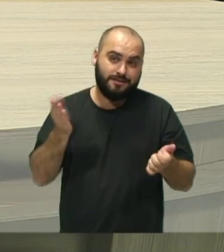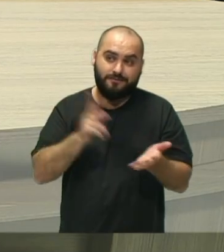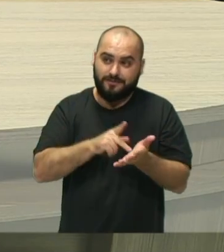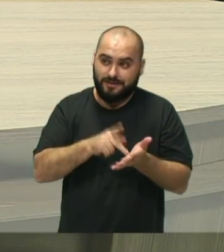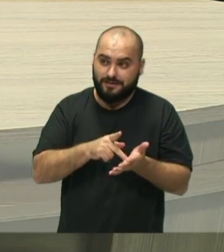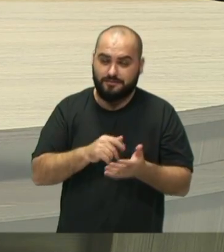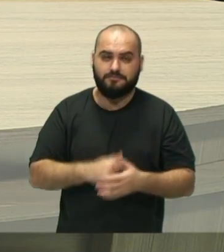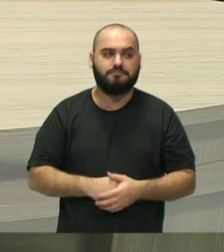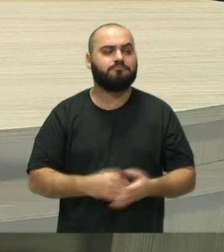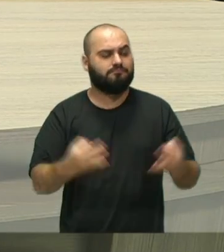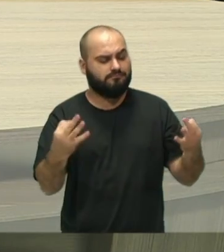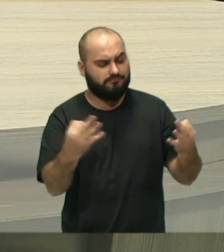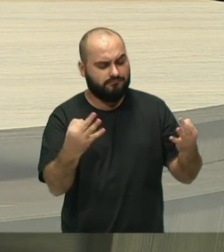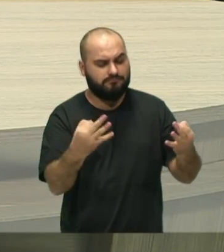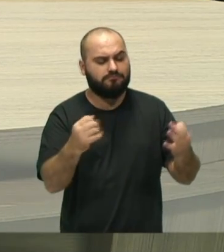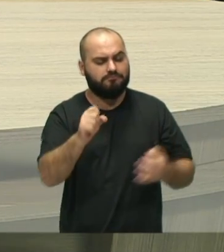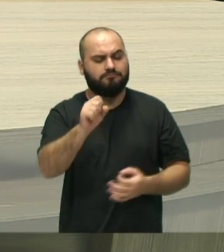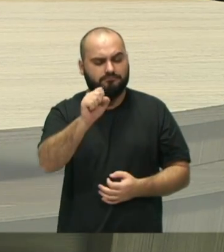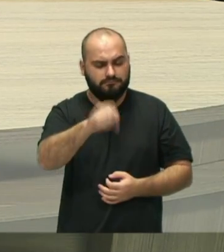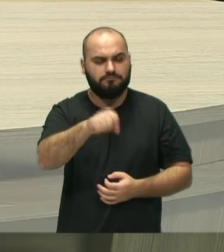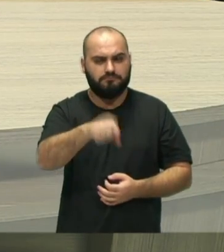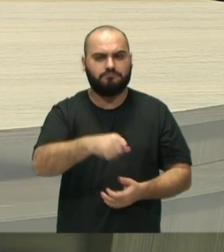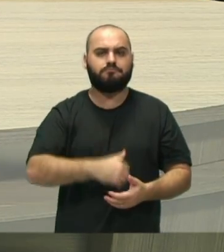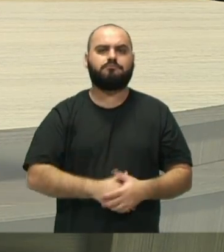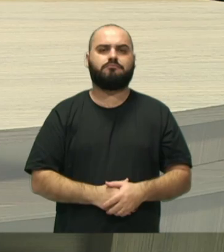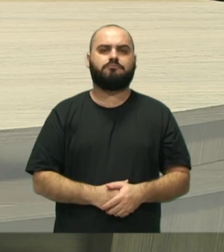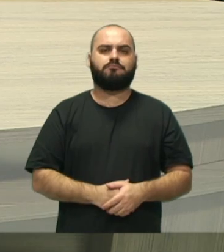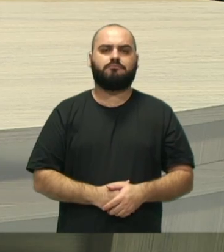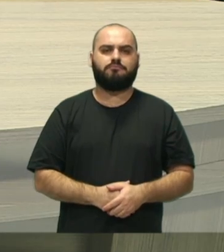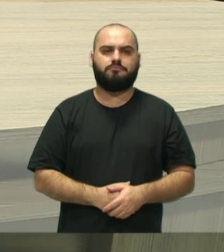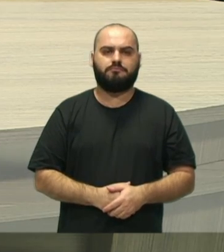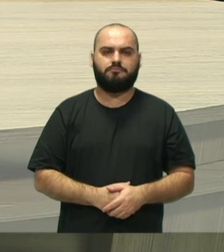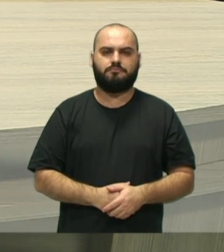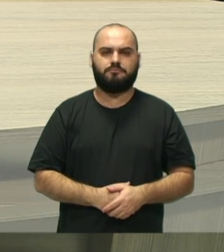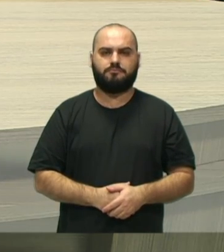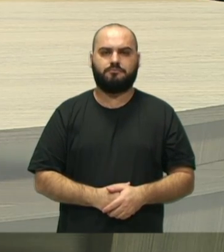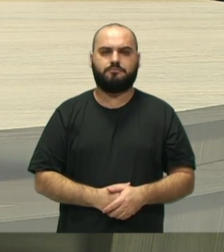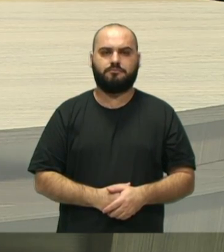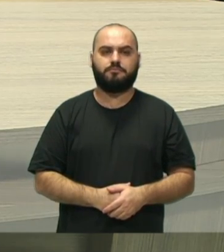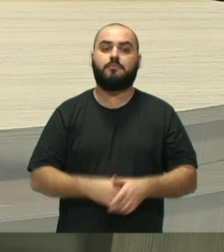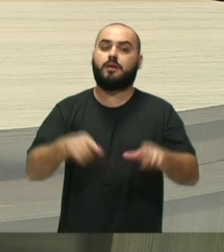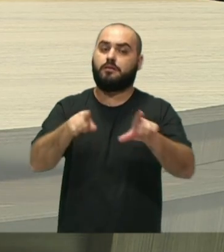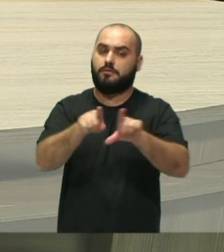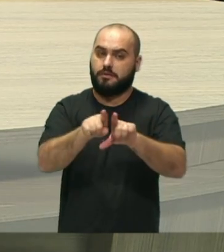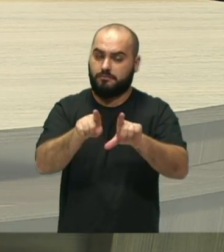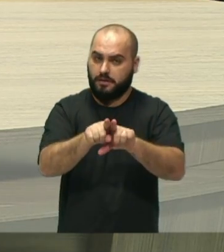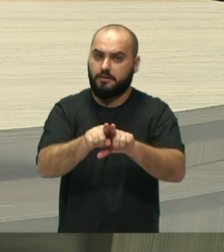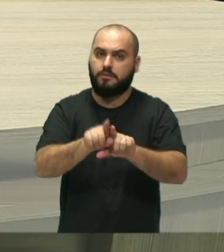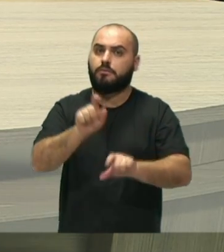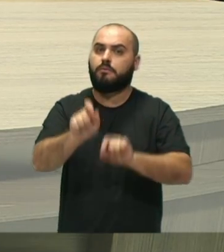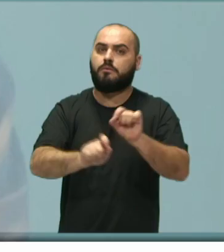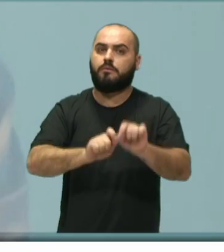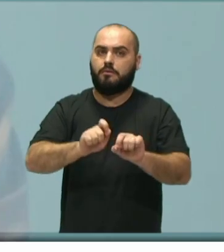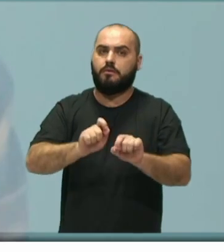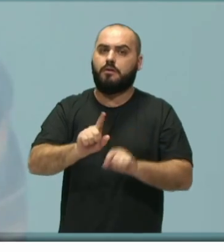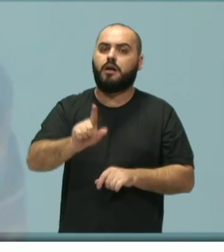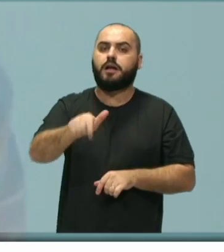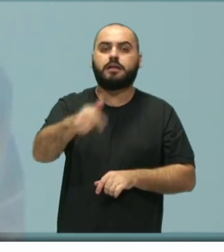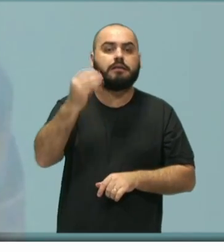Com certeza, com certeza. Isso mesmo. E assim, são coisas que a gente tem que